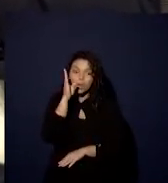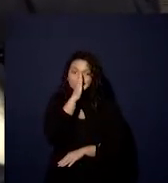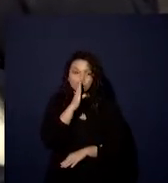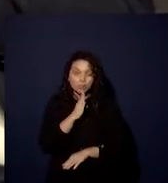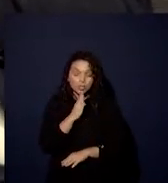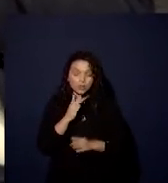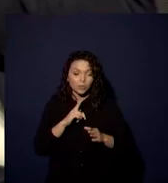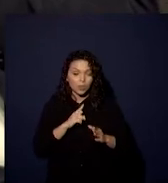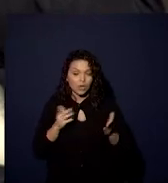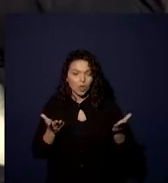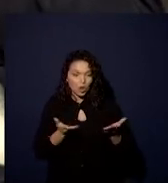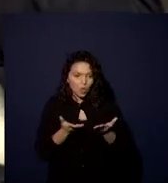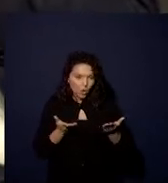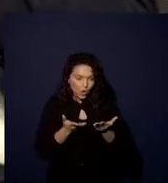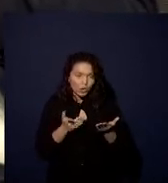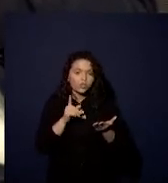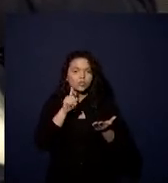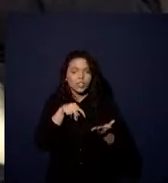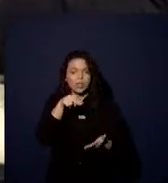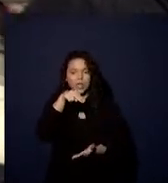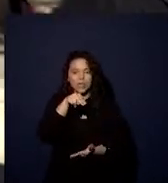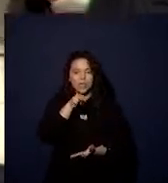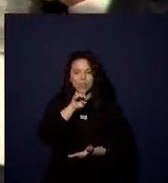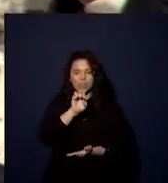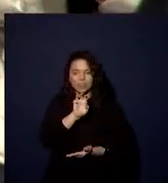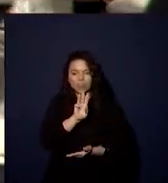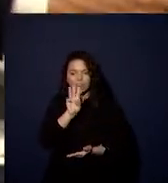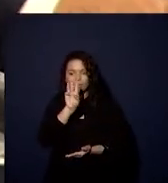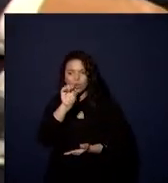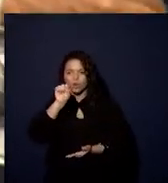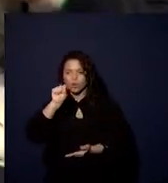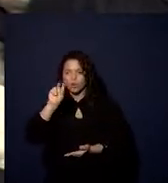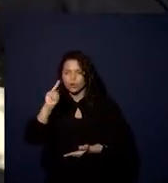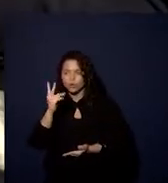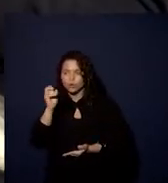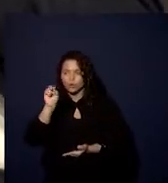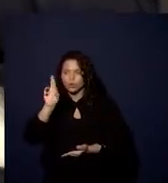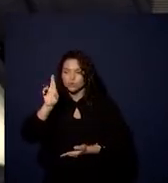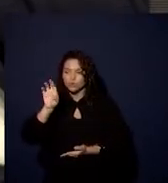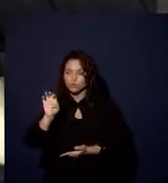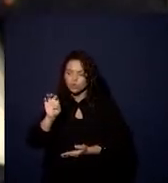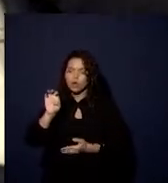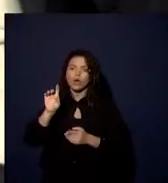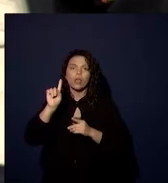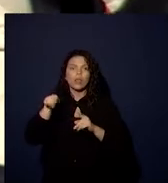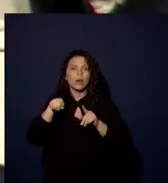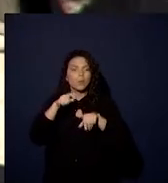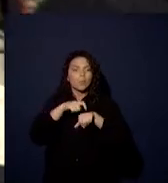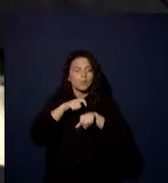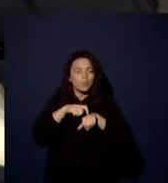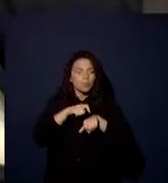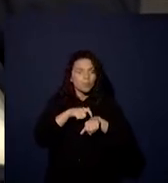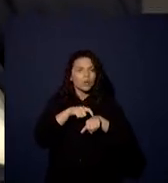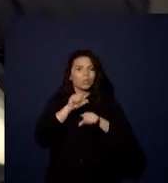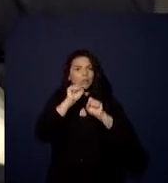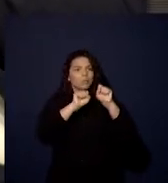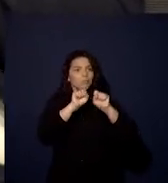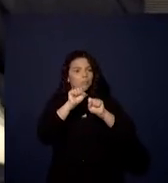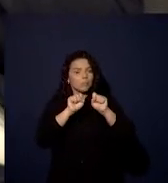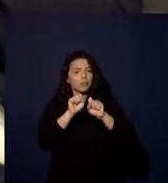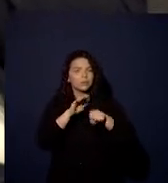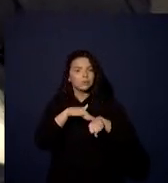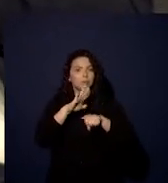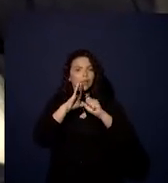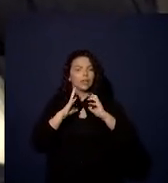do near shore que tão falando né com uma matriz mais limpa para as multinacionais a gente